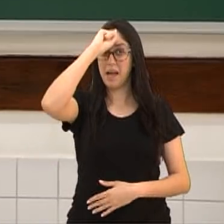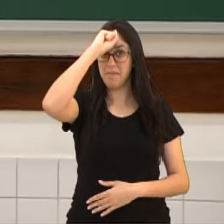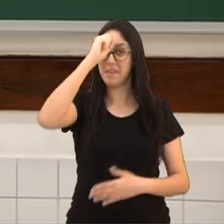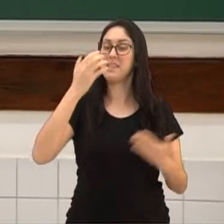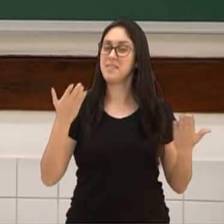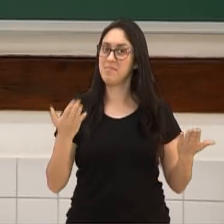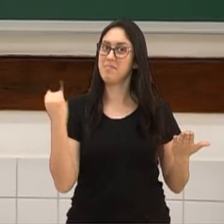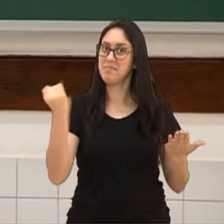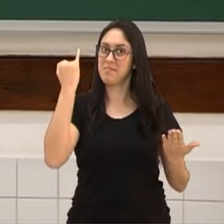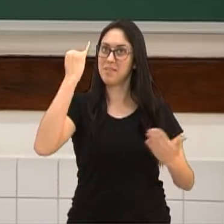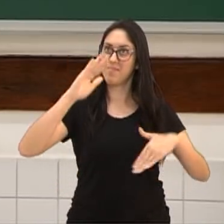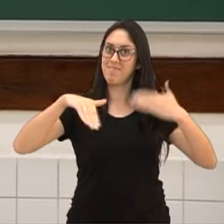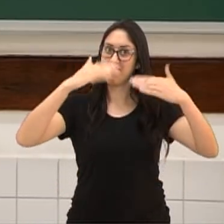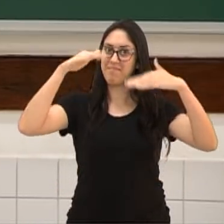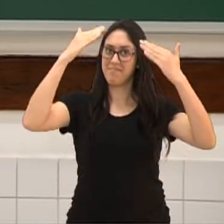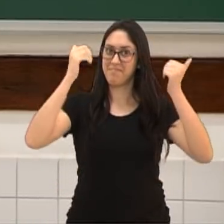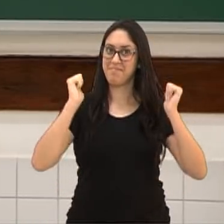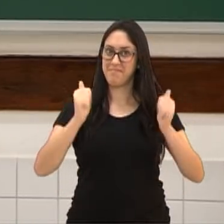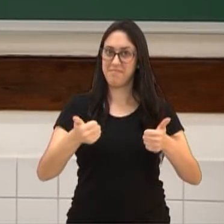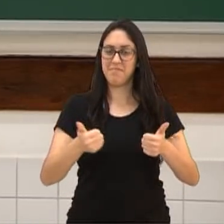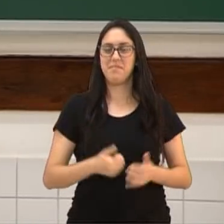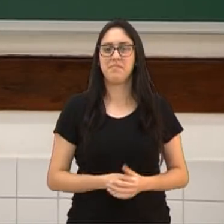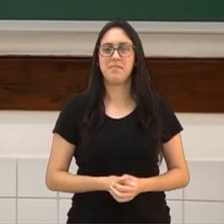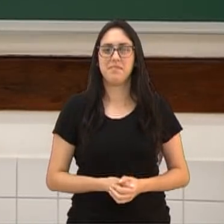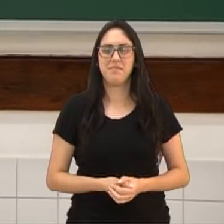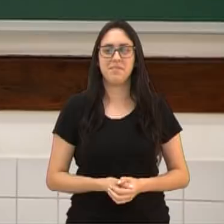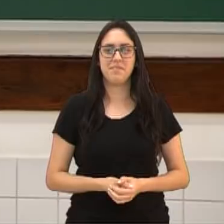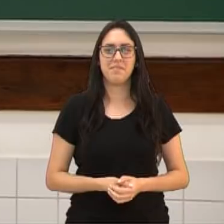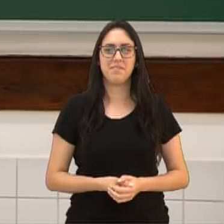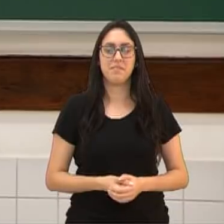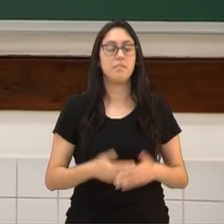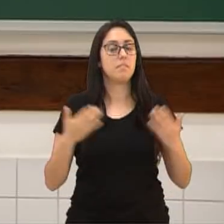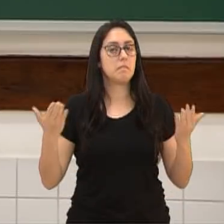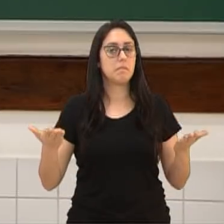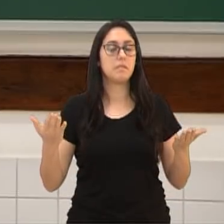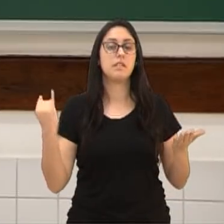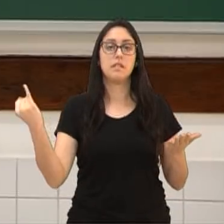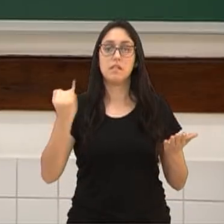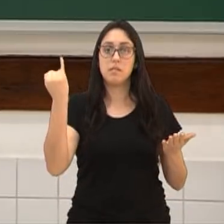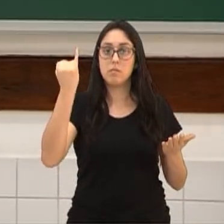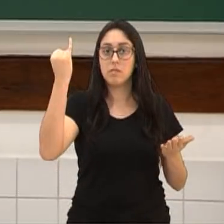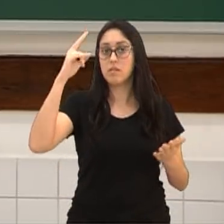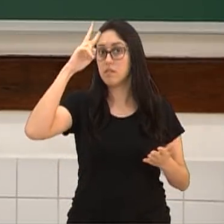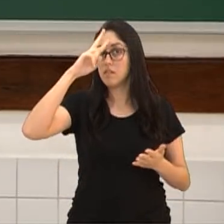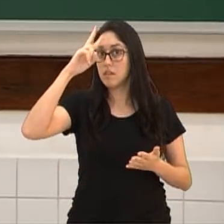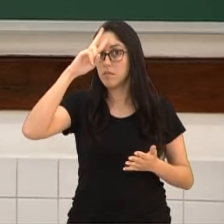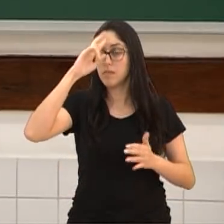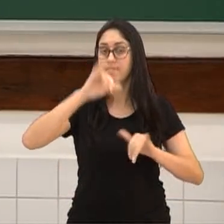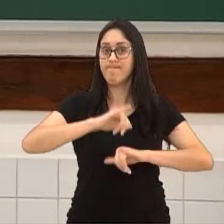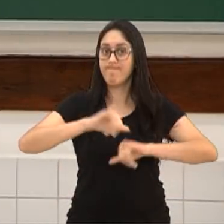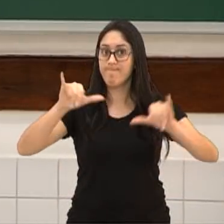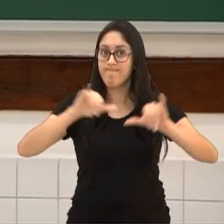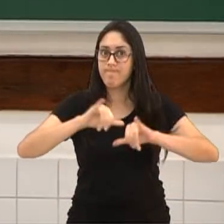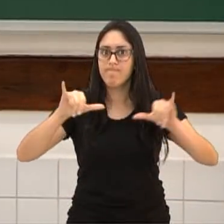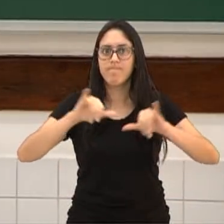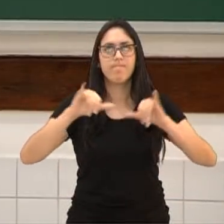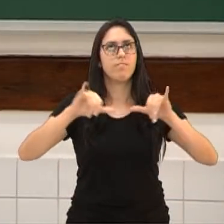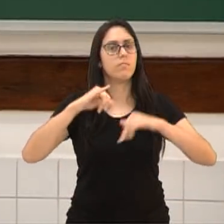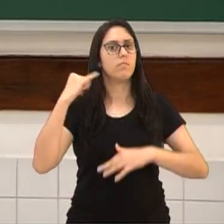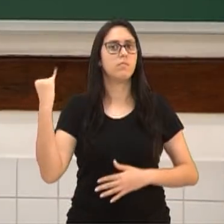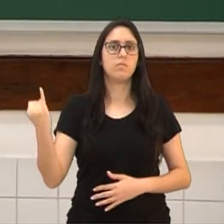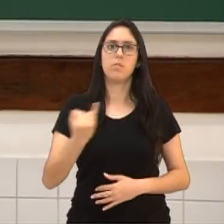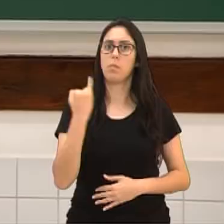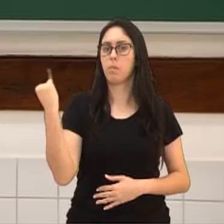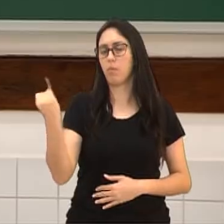o desenvolvimento, beleza? Antes, não podemos esquecer do nosso lembrete básico, porém